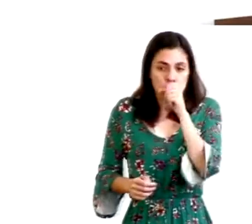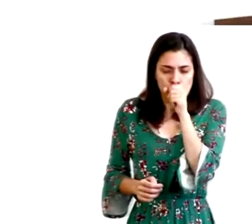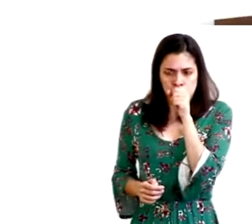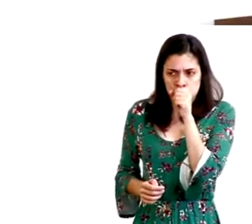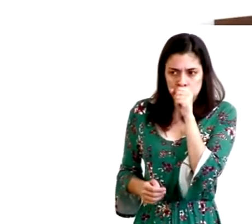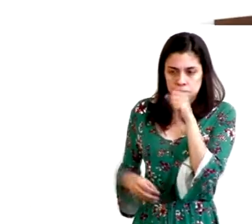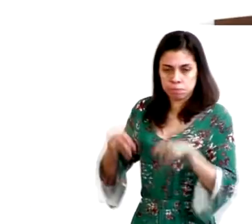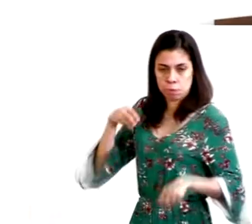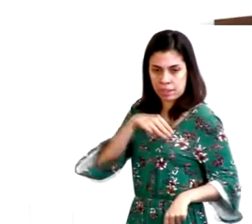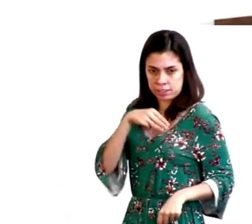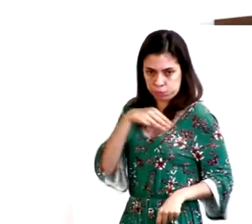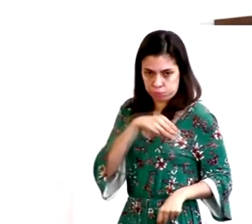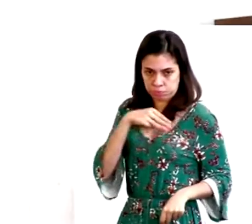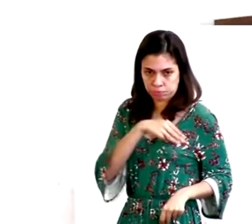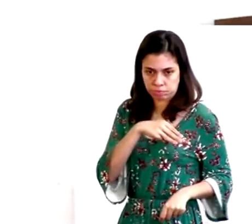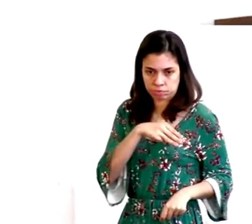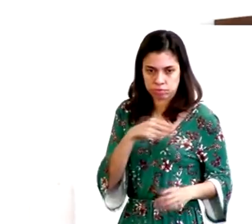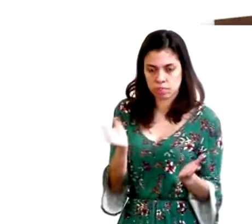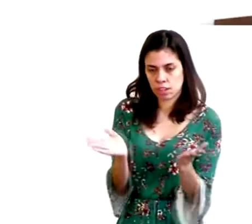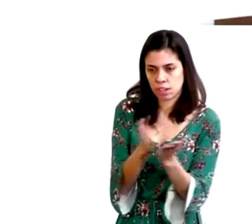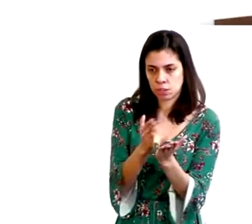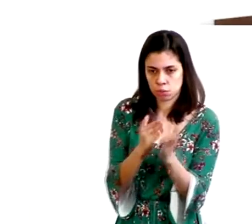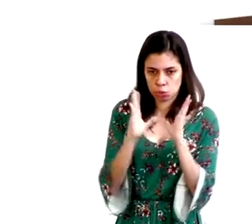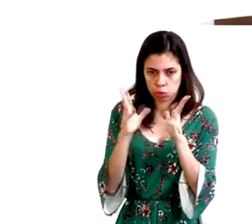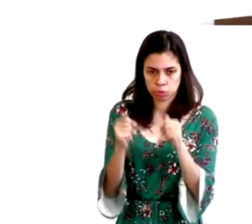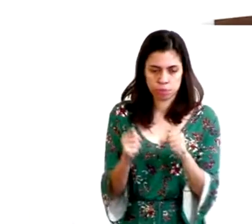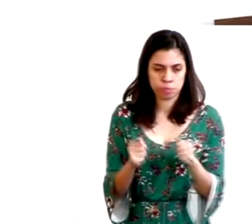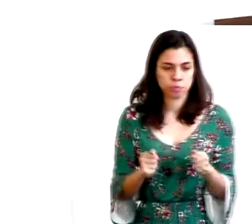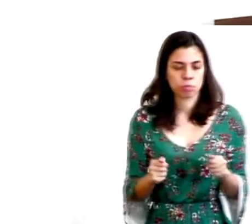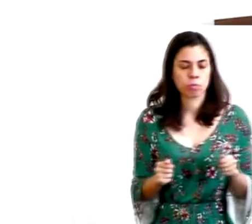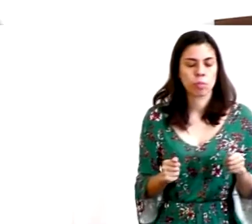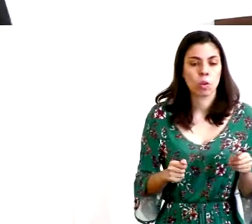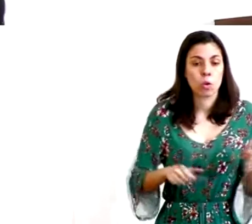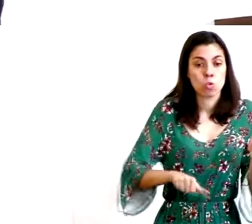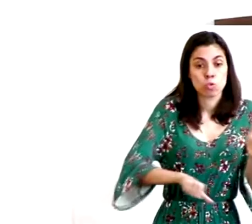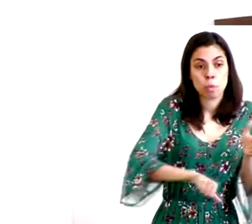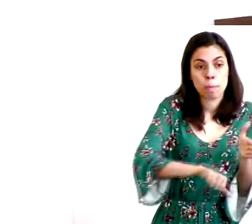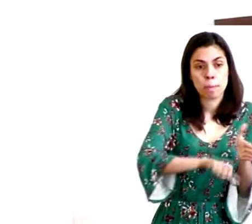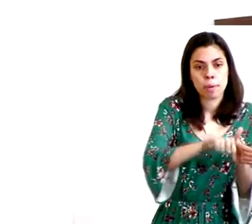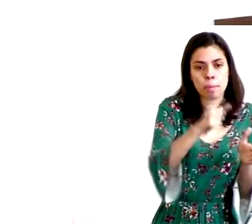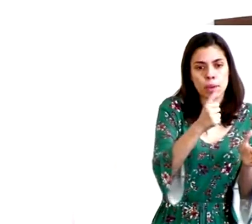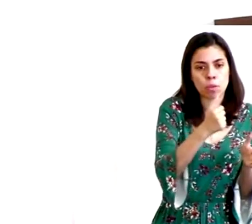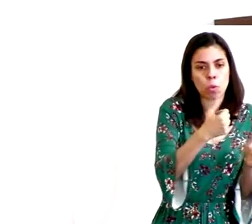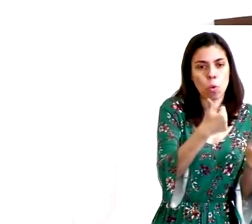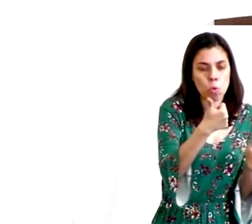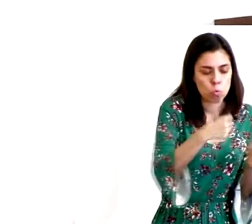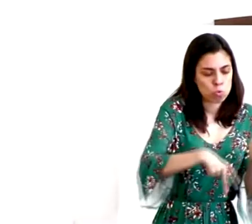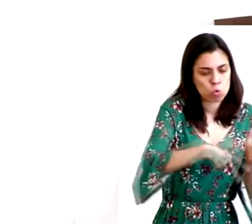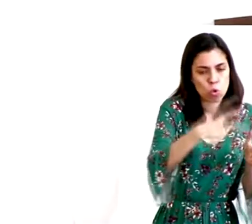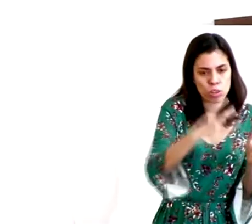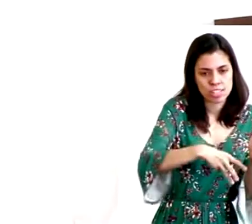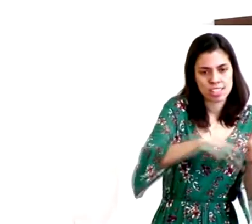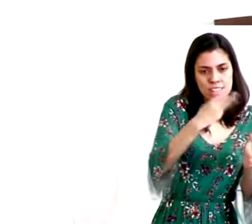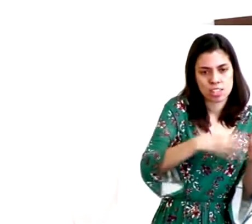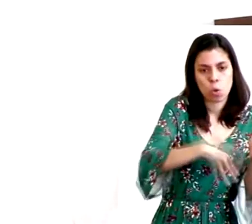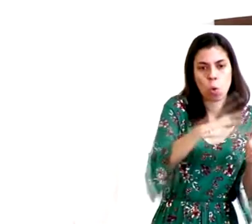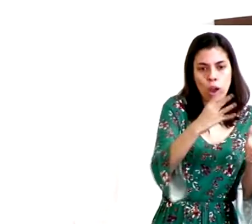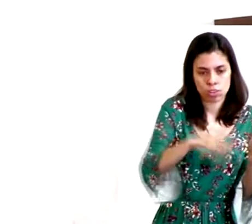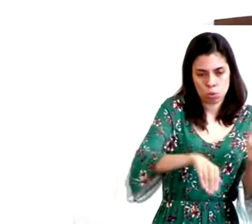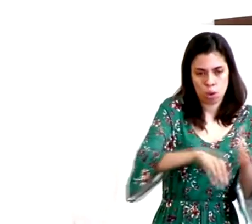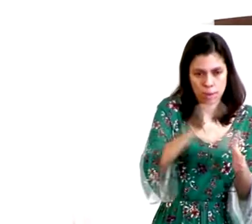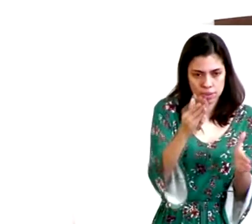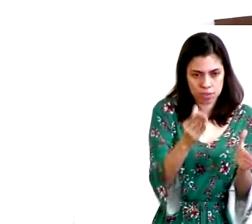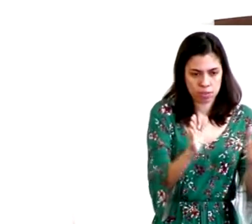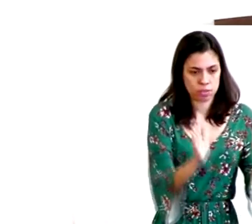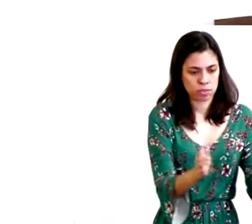do Evangelho de Mateus nos fornecem a informação a respeito da identidade deste rei.